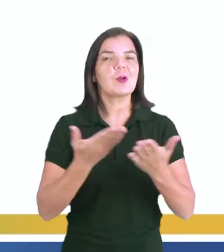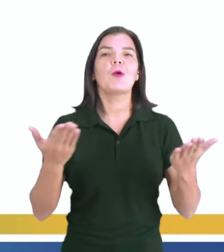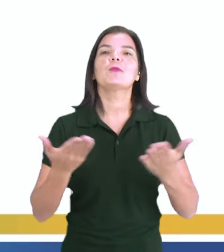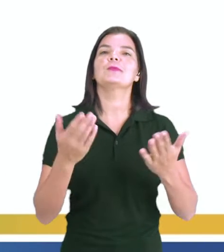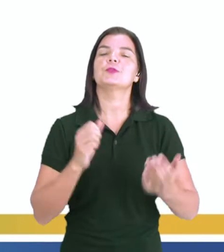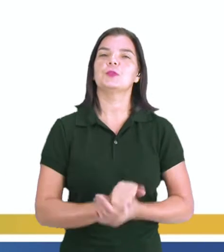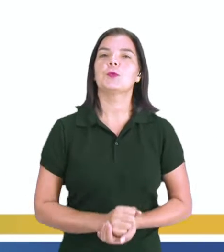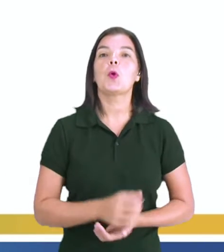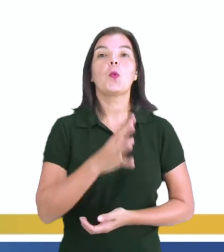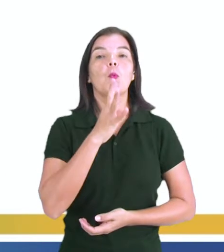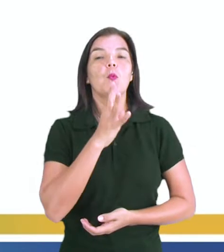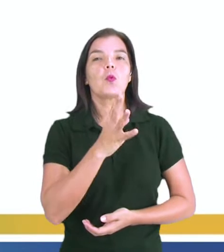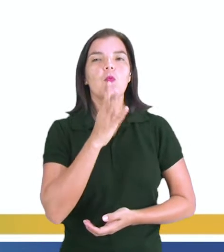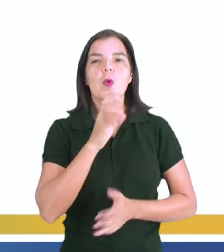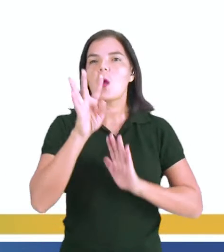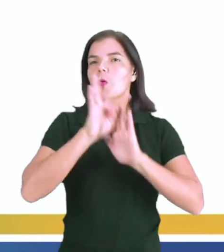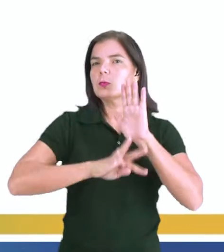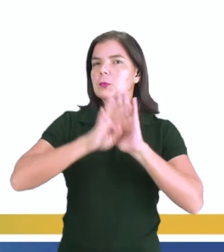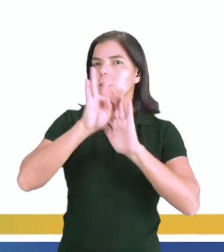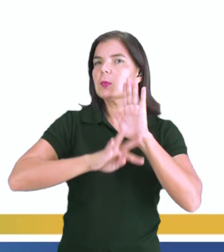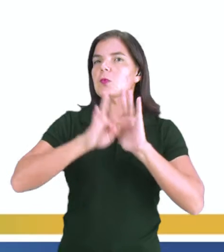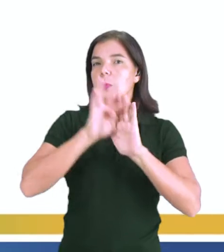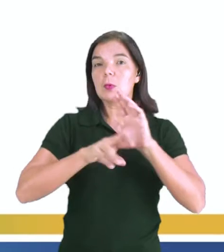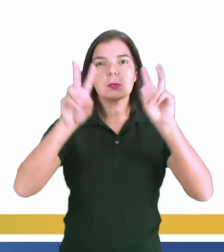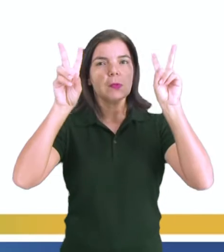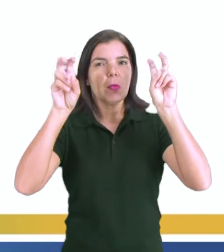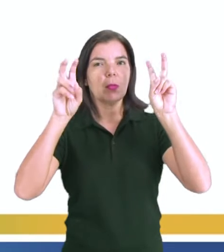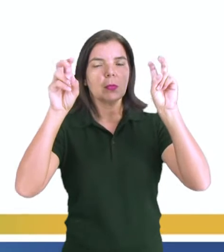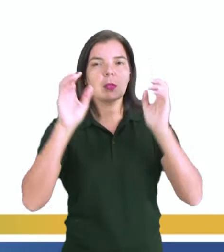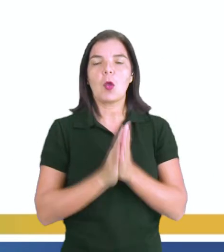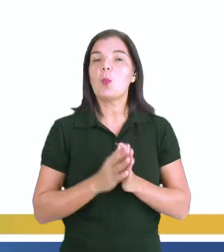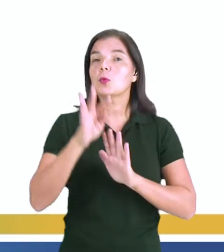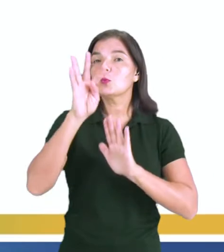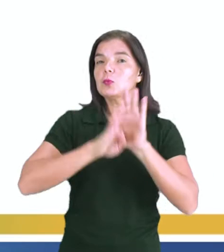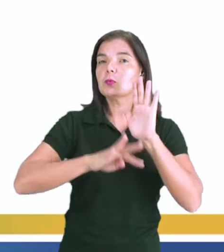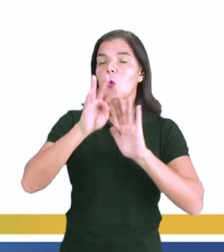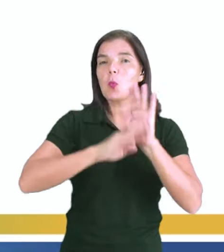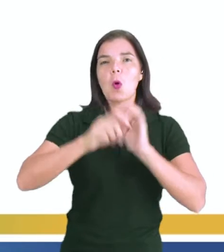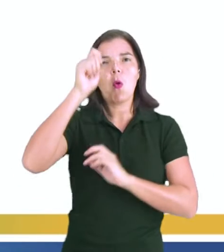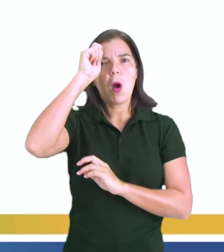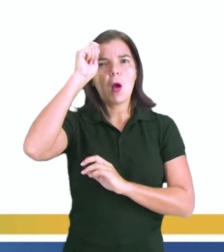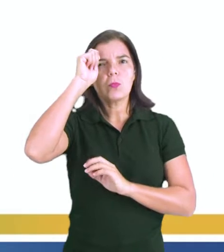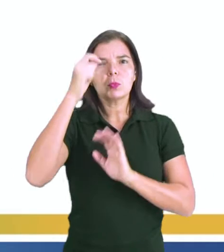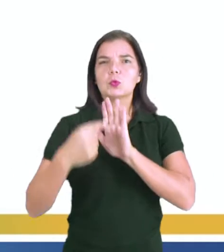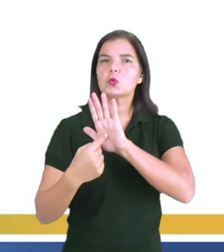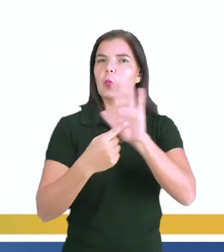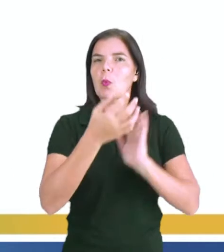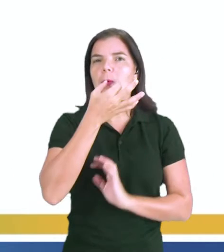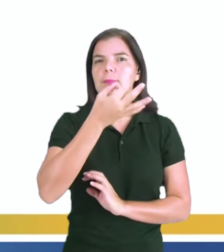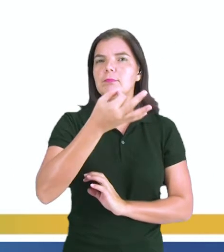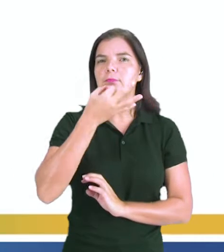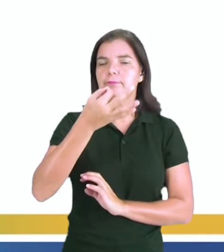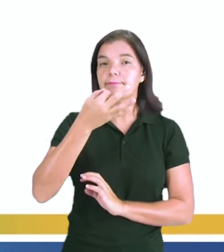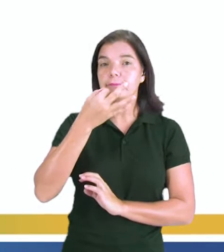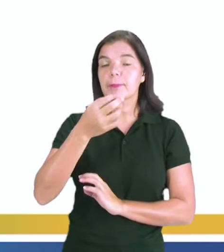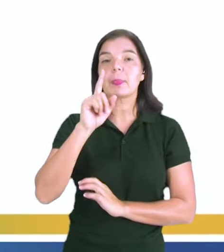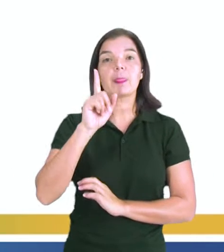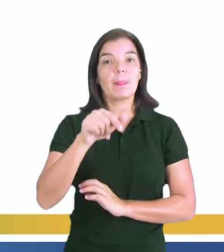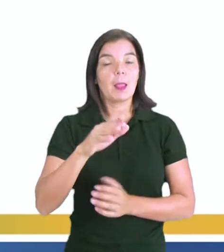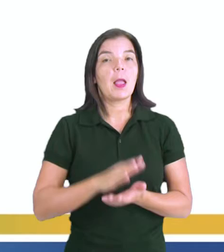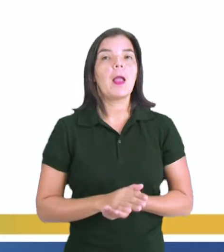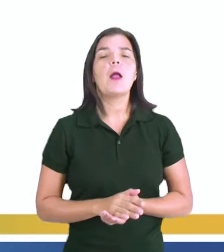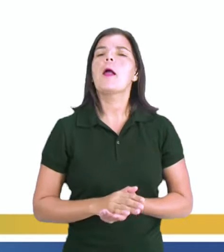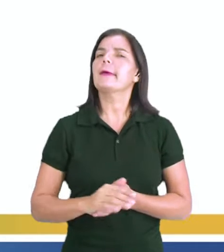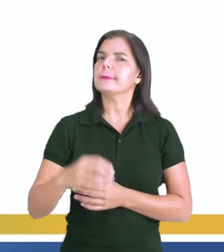hoje. Conhecer um texto que aborda esse dilema. No texto, o autor expõe algumas opiniões. Esse é um